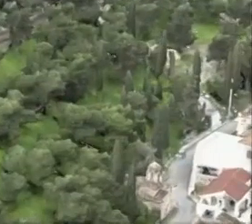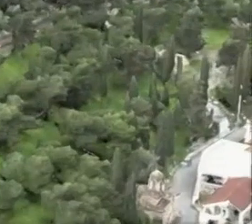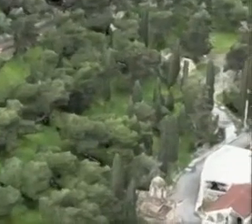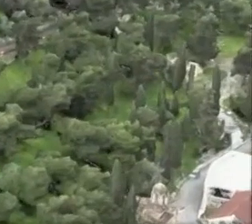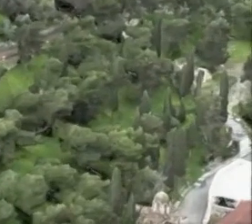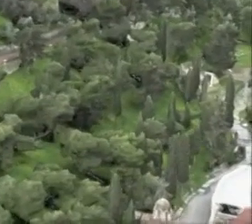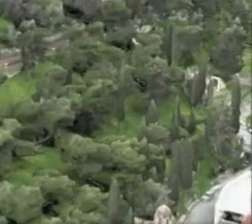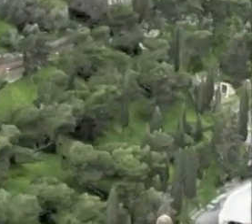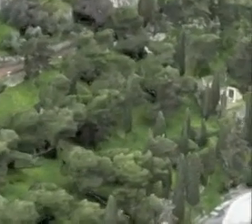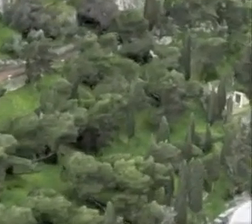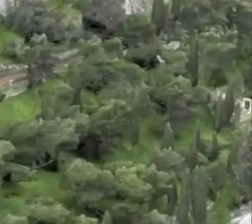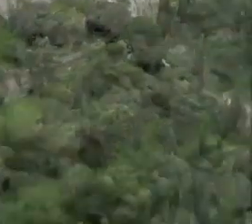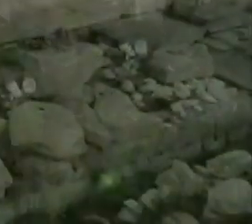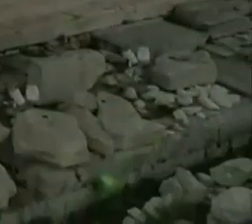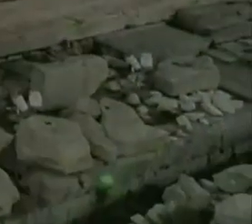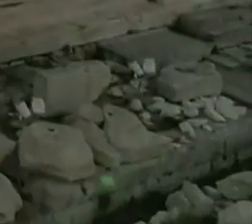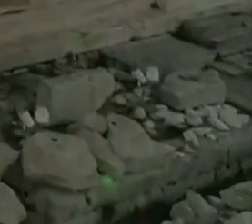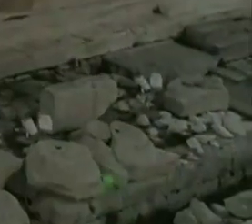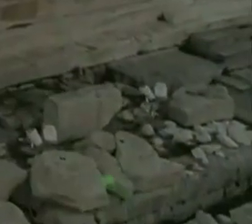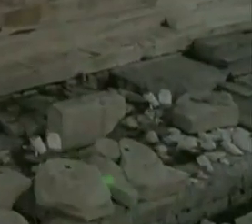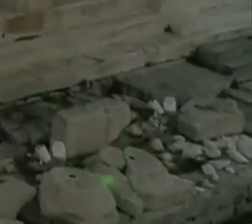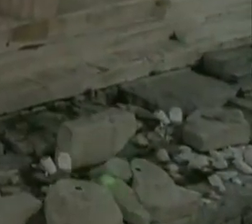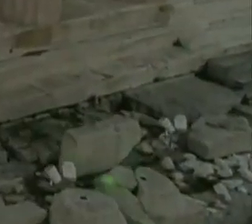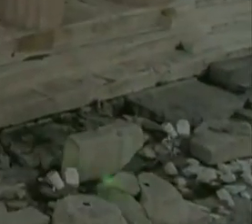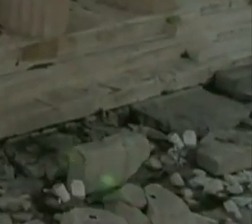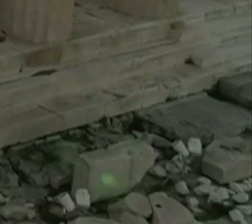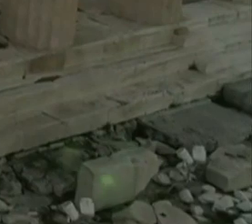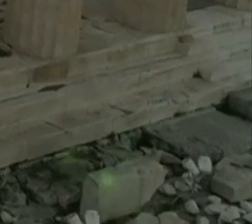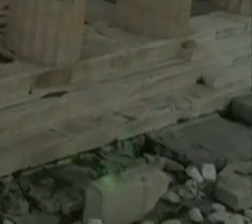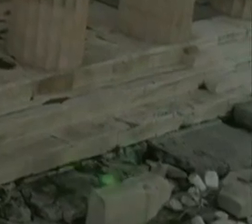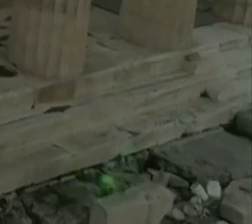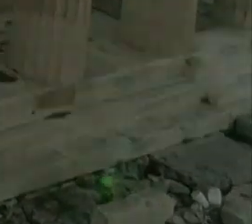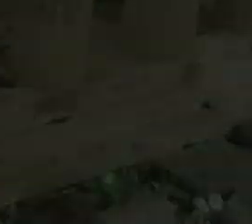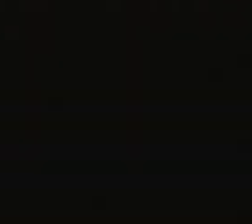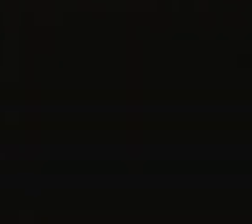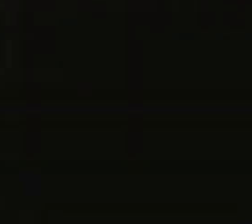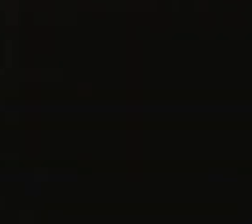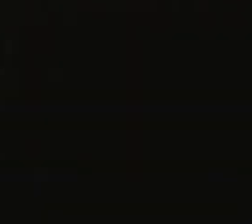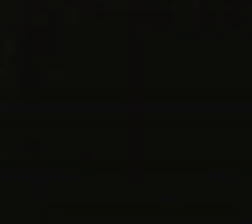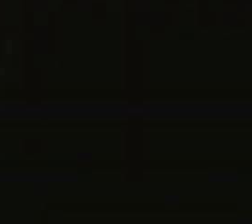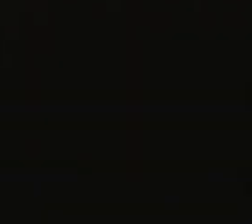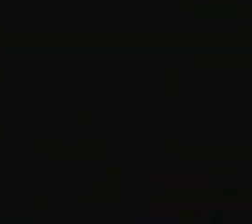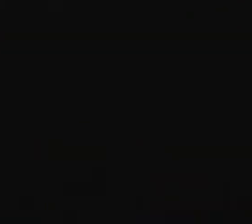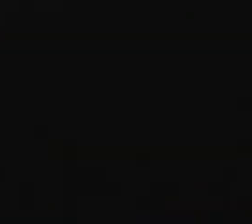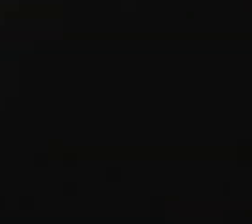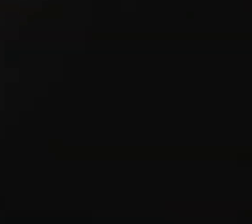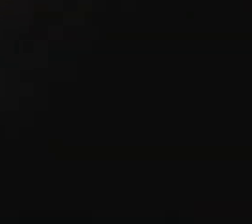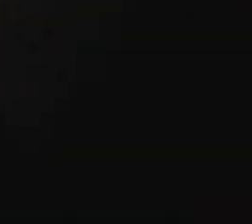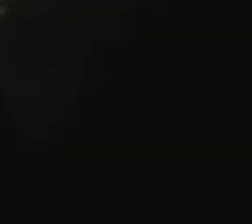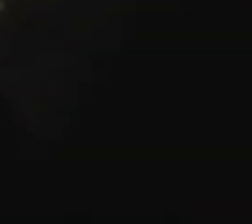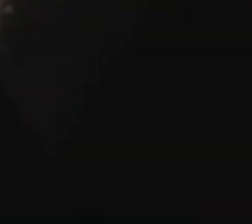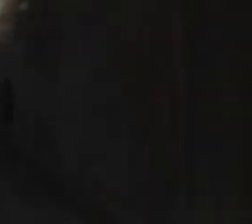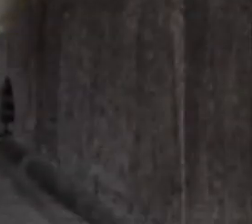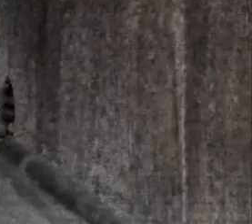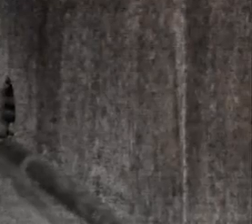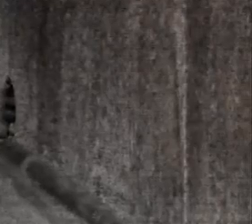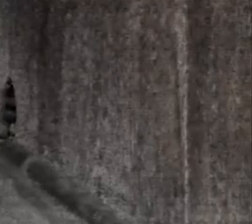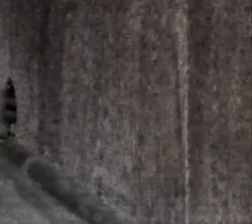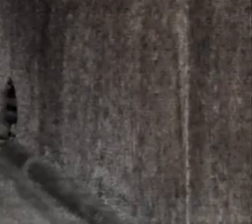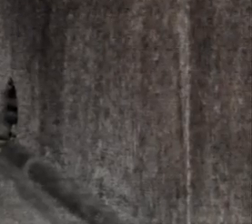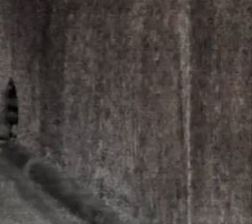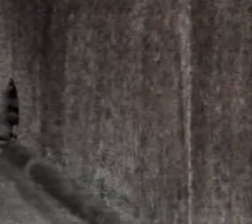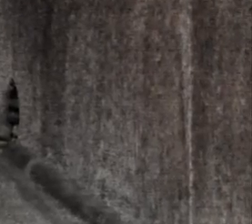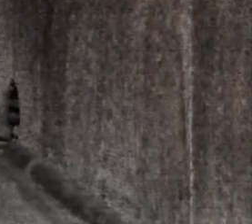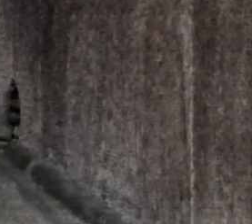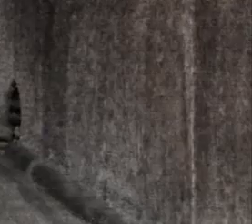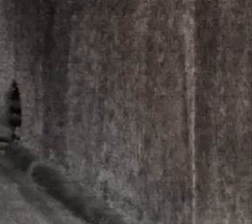As cidades antigas do mundo ainda têm muitas surpresas e tesouros escondidos da vista por séculos. Eu vou usar